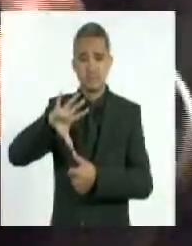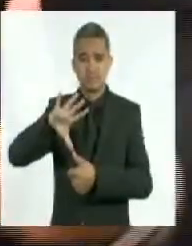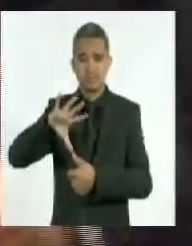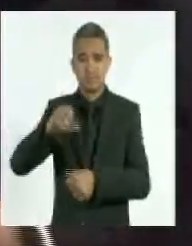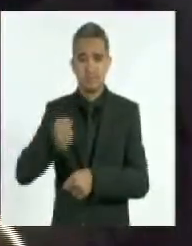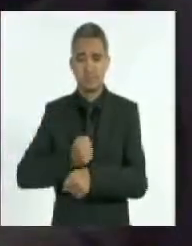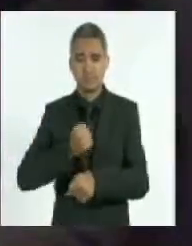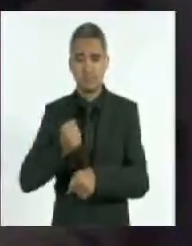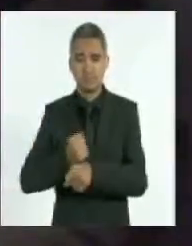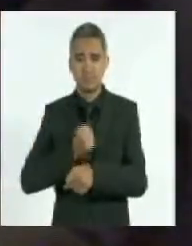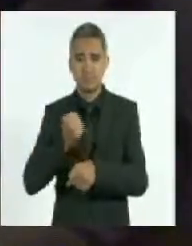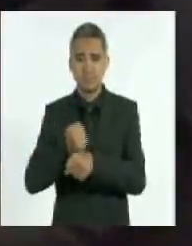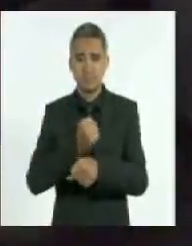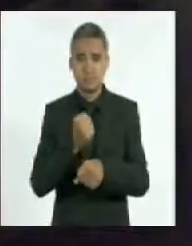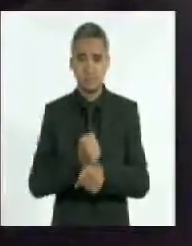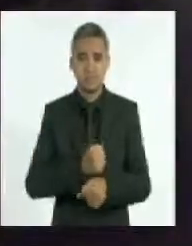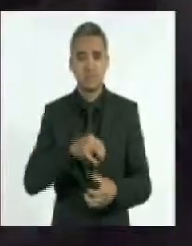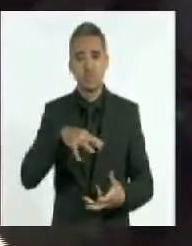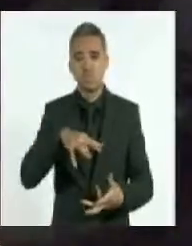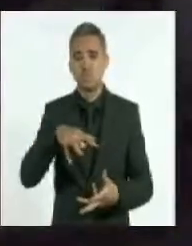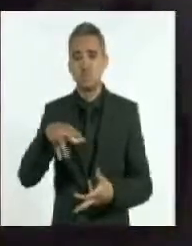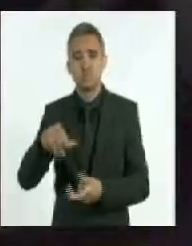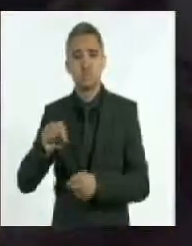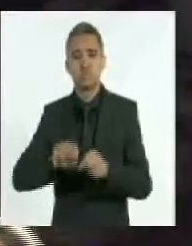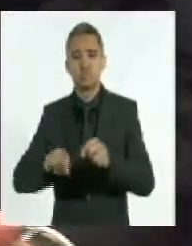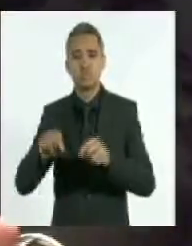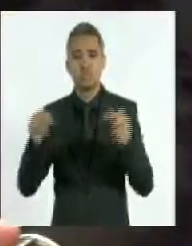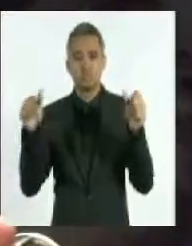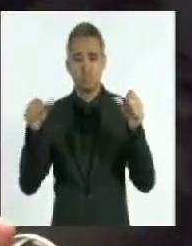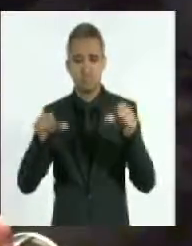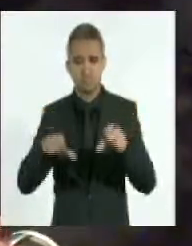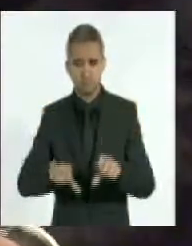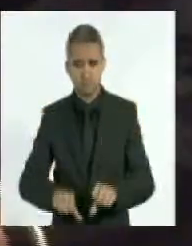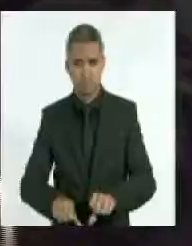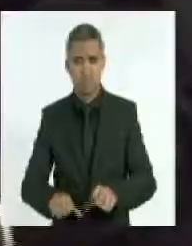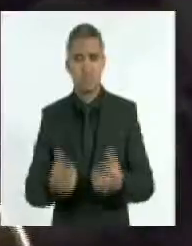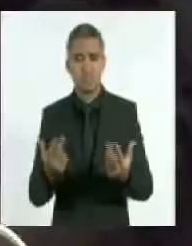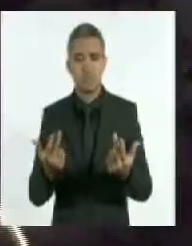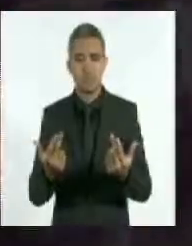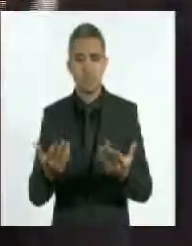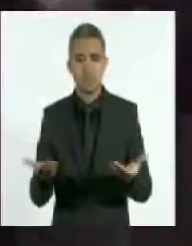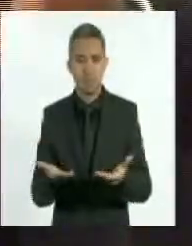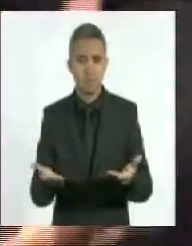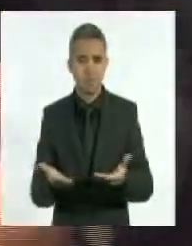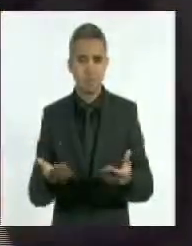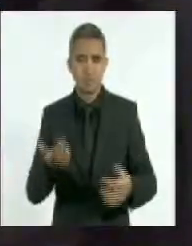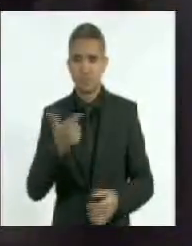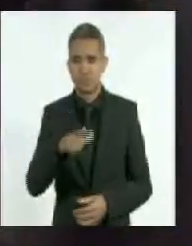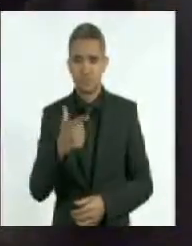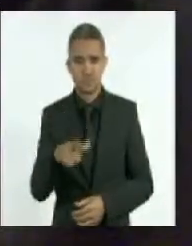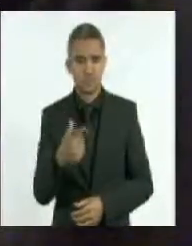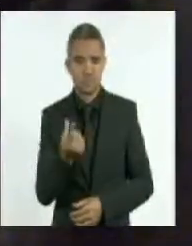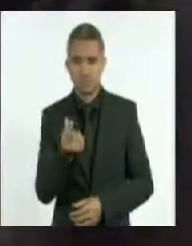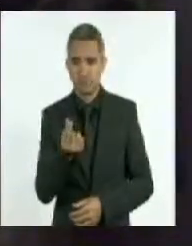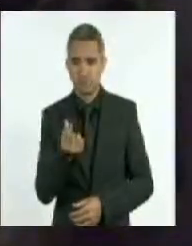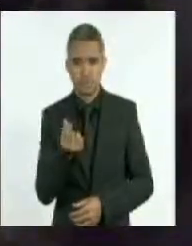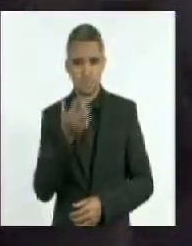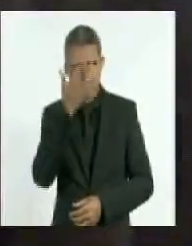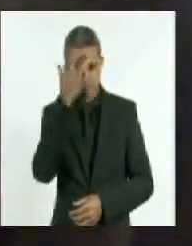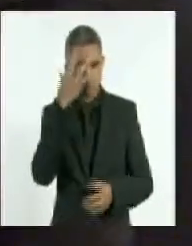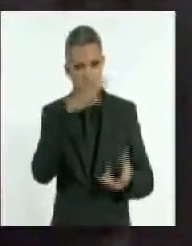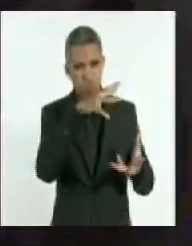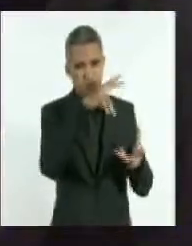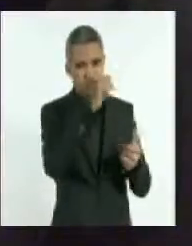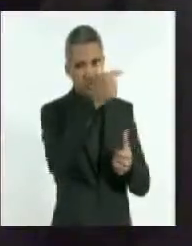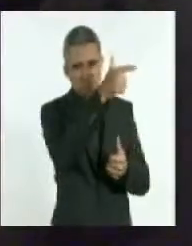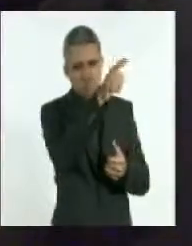estava em crise, como basicamente vive em crise hoje. Não havia dinheiro, os financiadores internacionais não